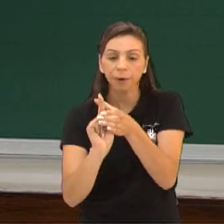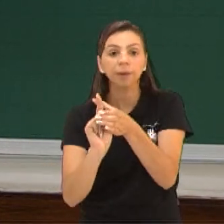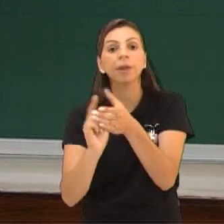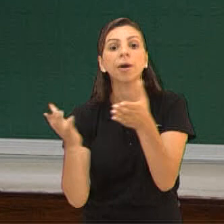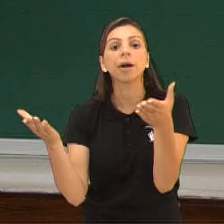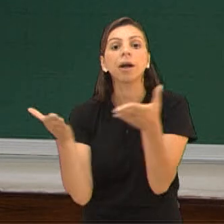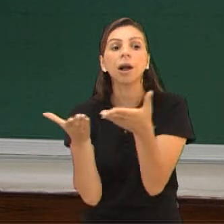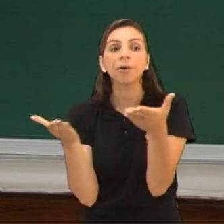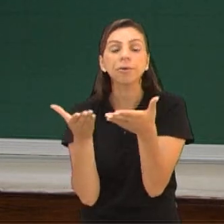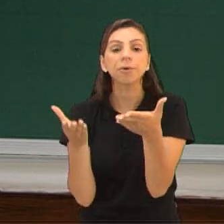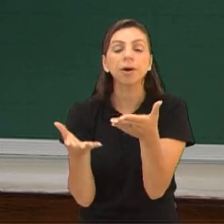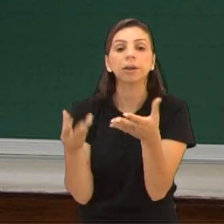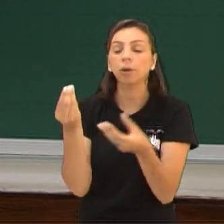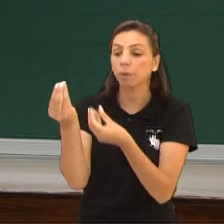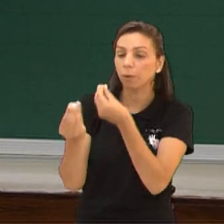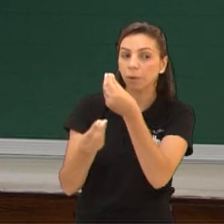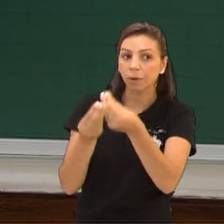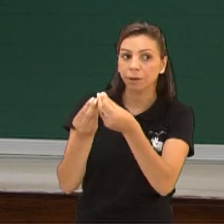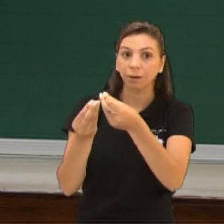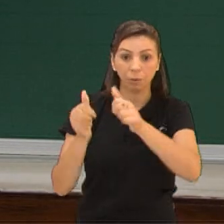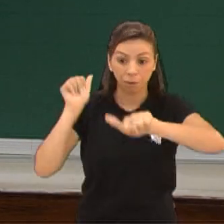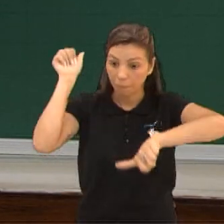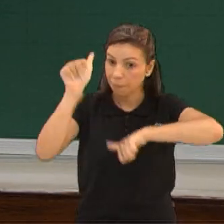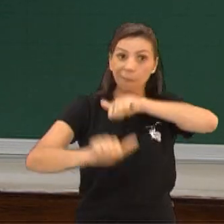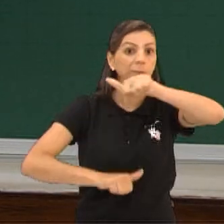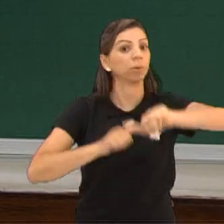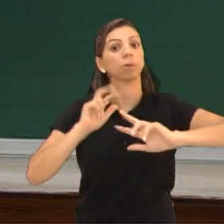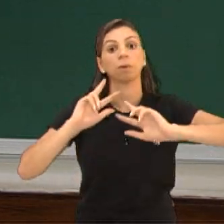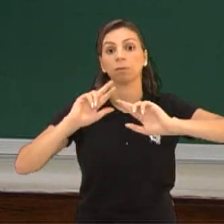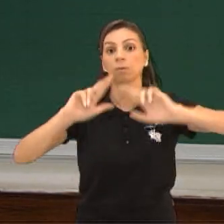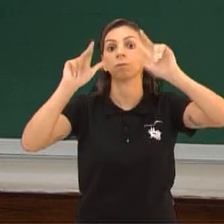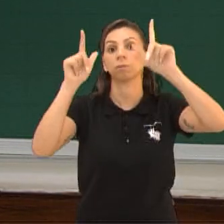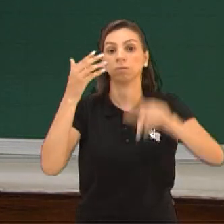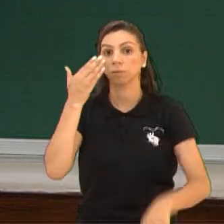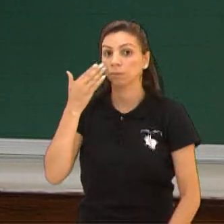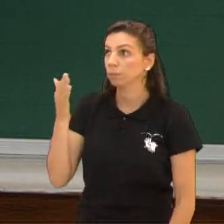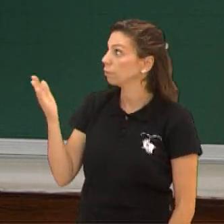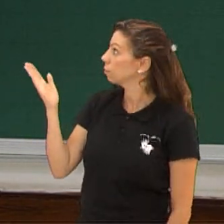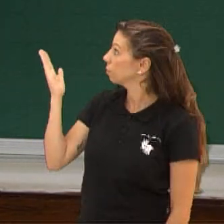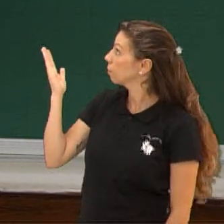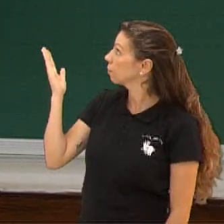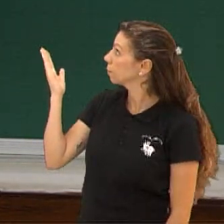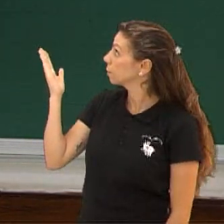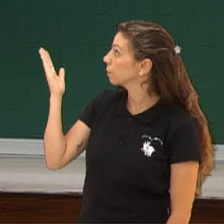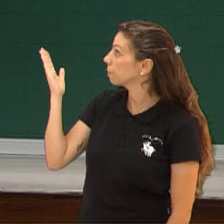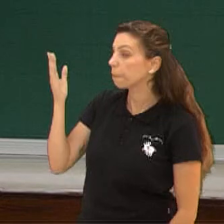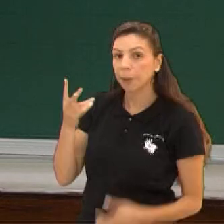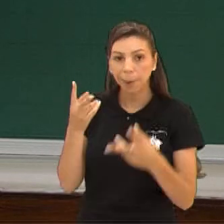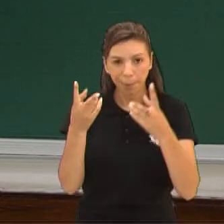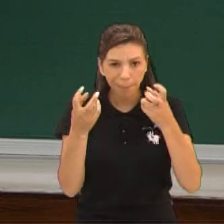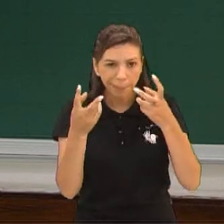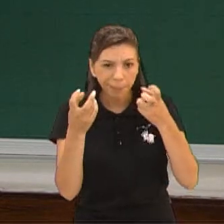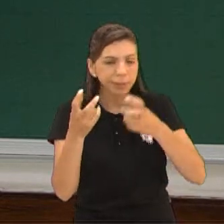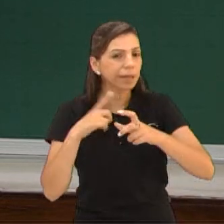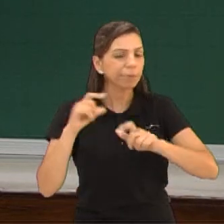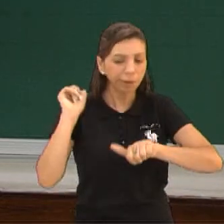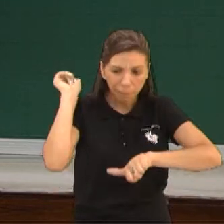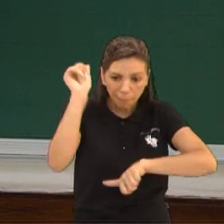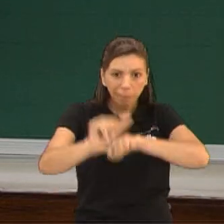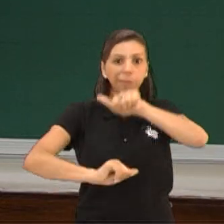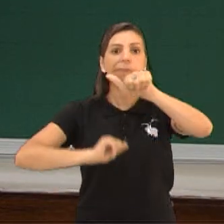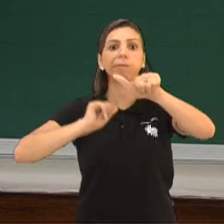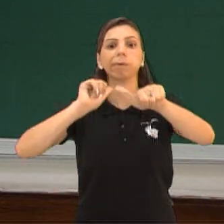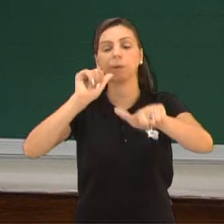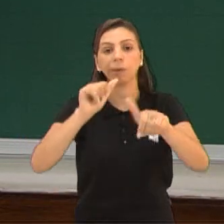a conhecer. Isso muda todo o panorama, assim como Copérnico fez quando coloca, né, as ideias geocêntricas,